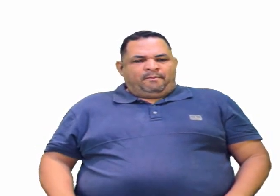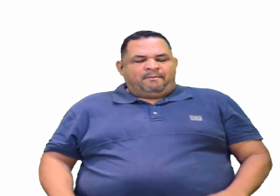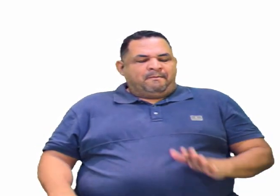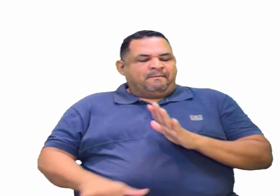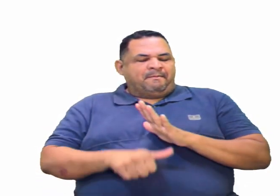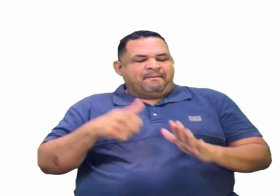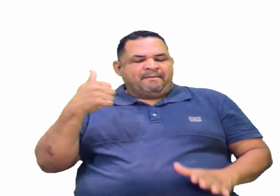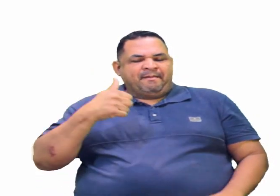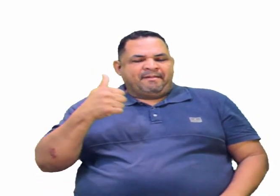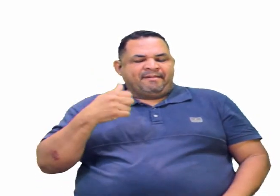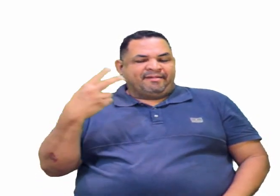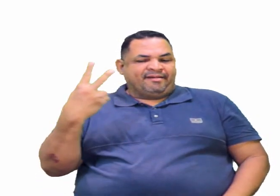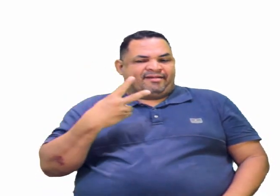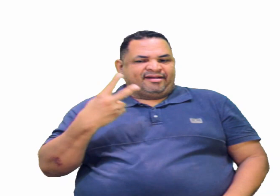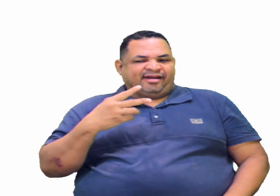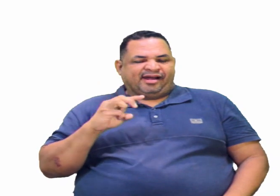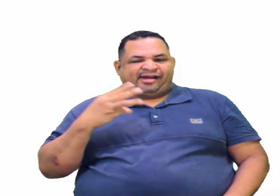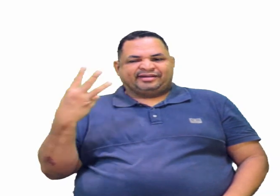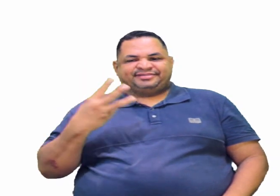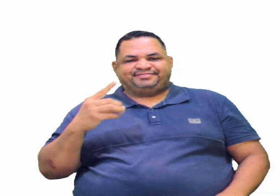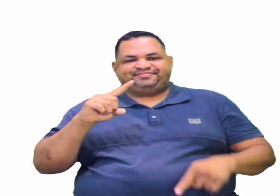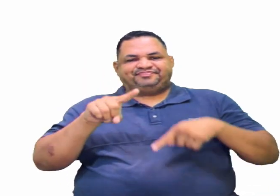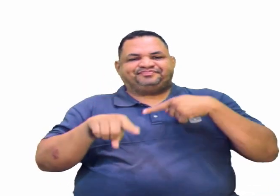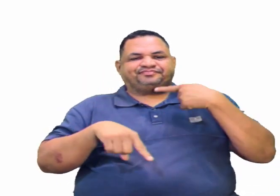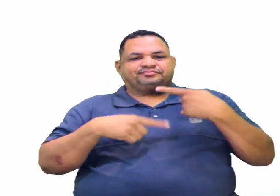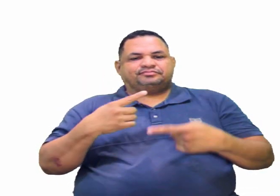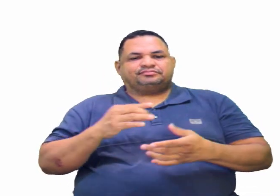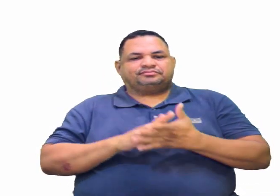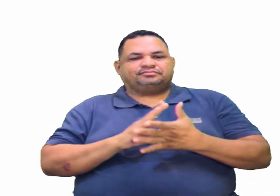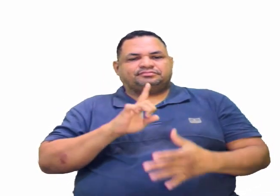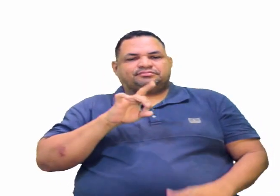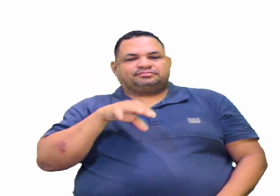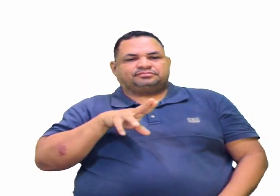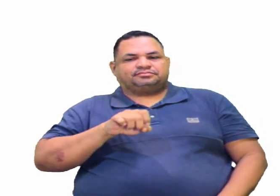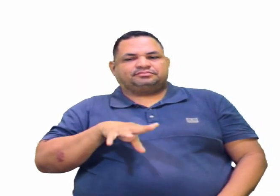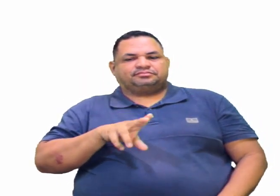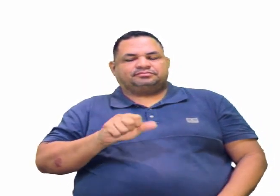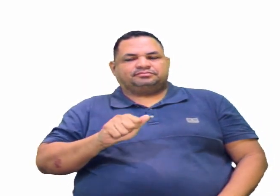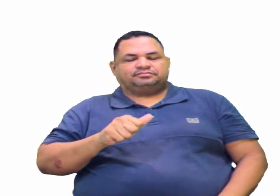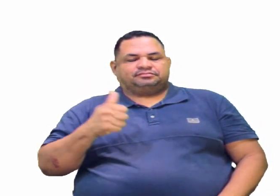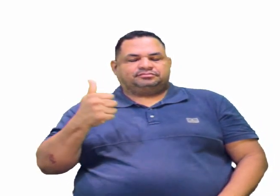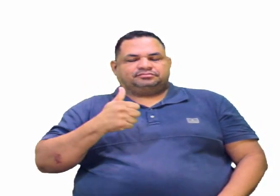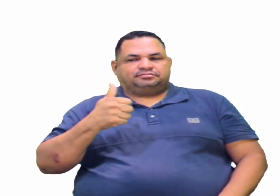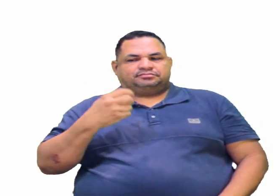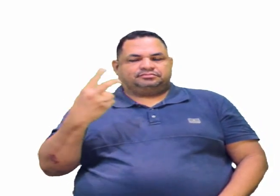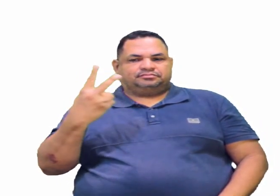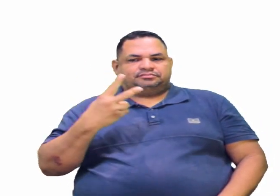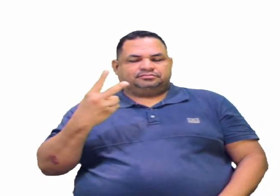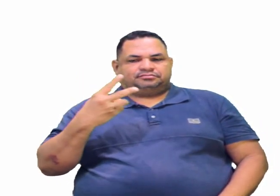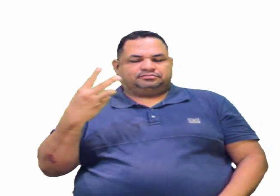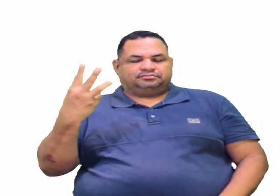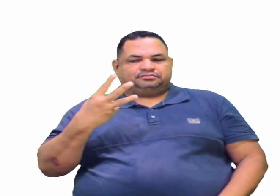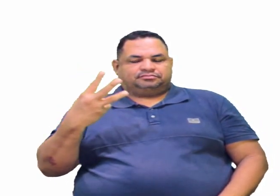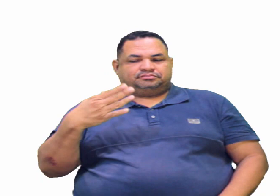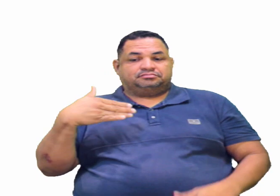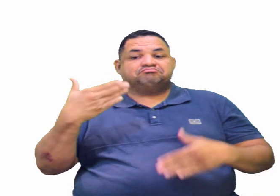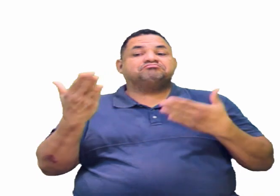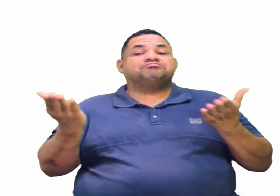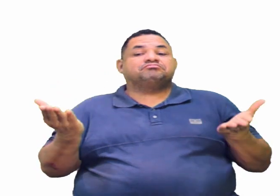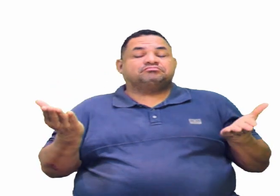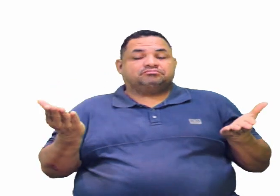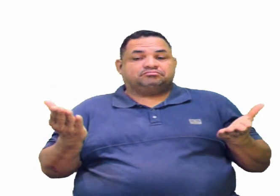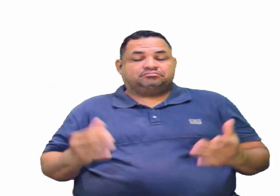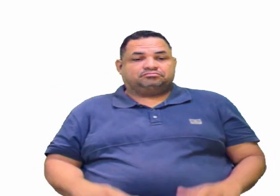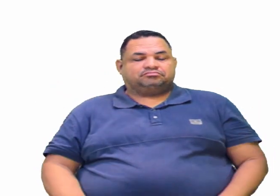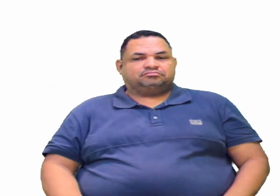ela é primária, secundária ou terciária, e depois quem é a dietilamina, se ela é primária, secundária ou terciária.